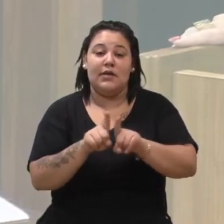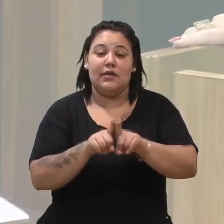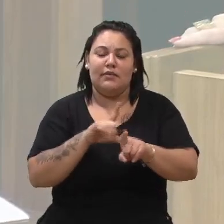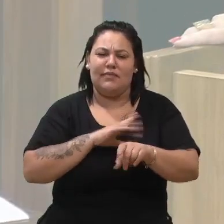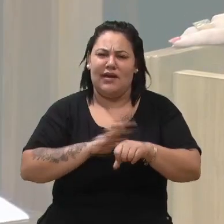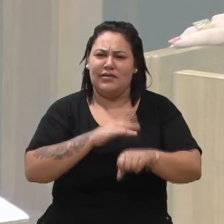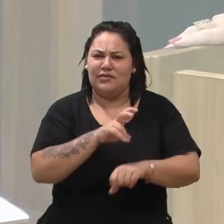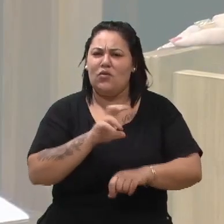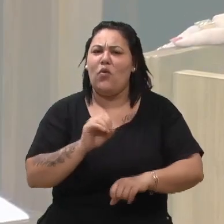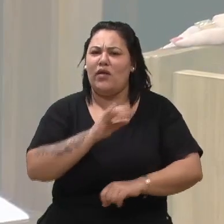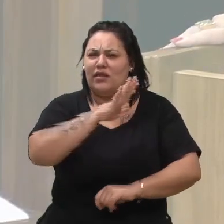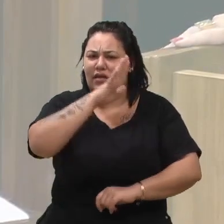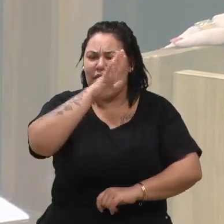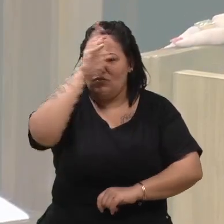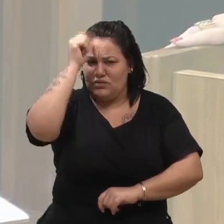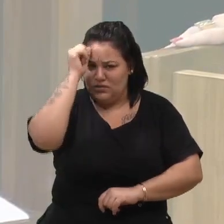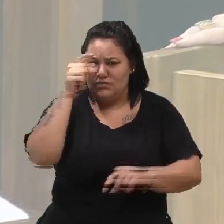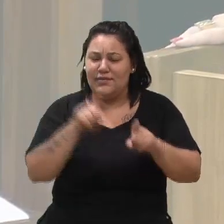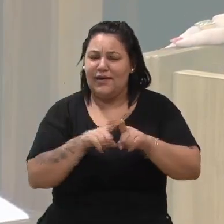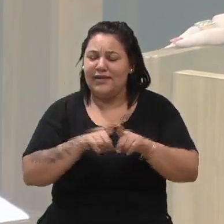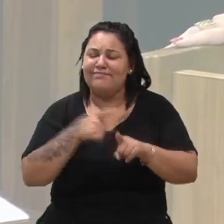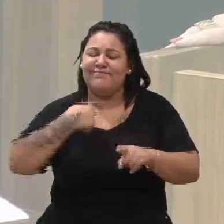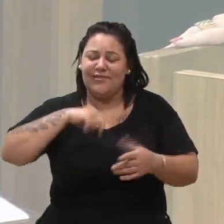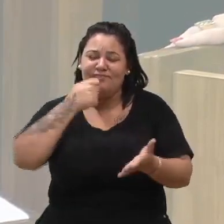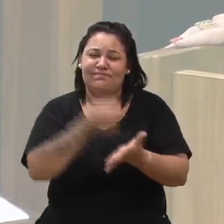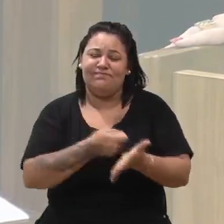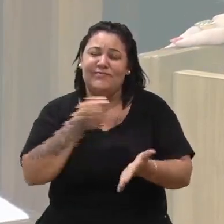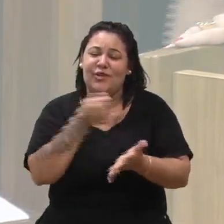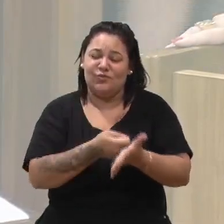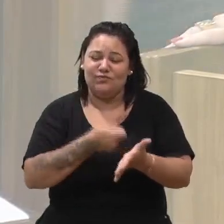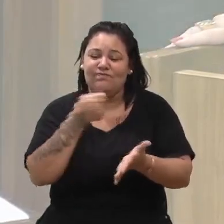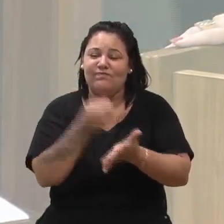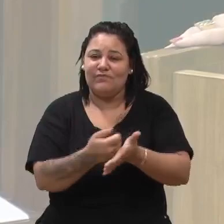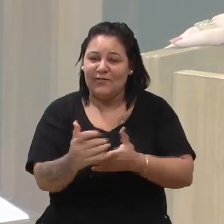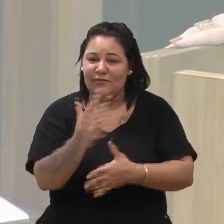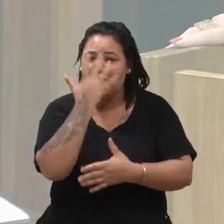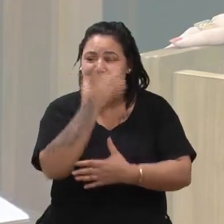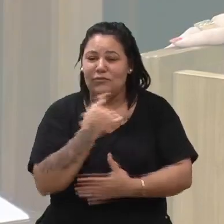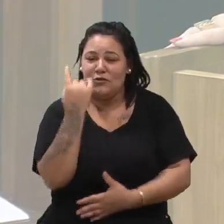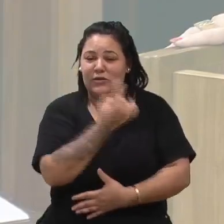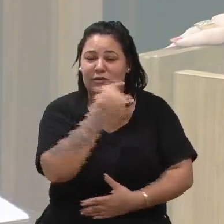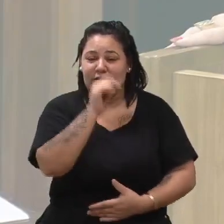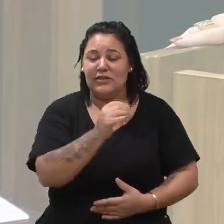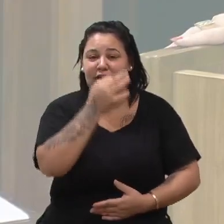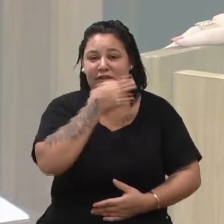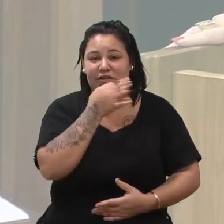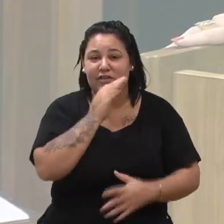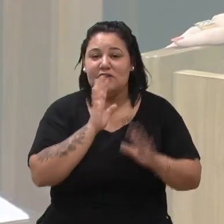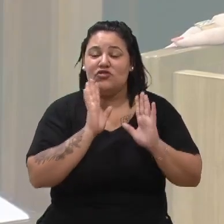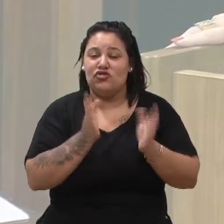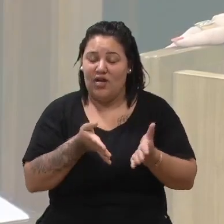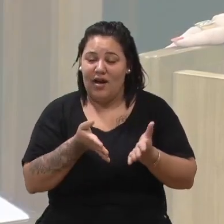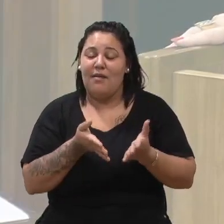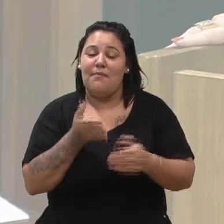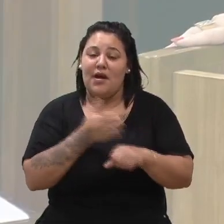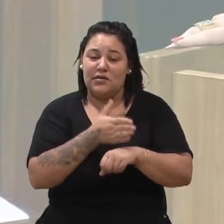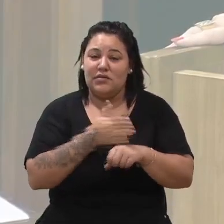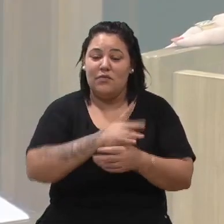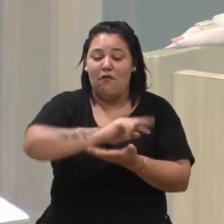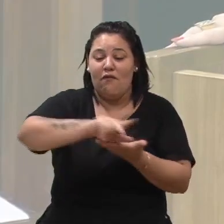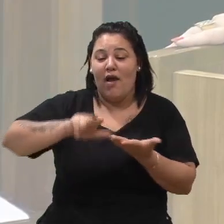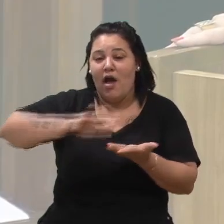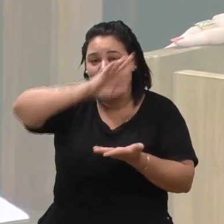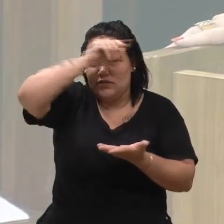sendo puxada por nós, aqui em Caxias, e já incluímos vários municípios. Nós criamos essa